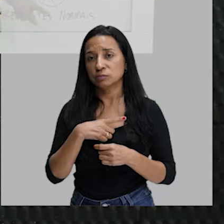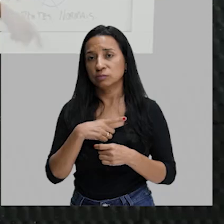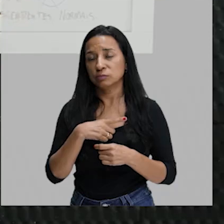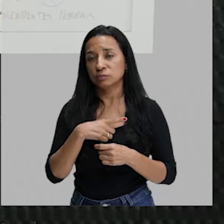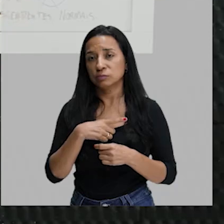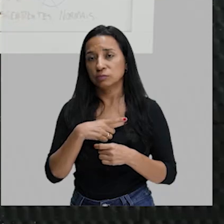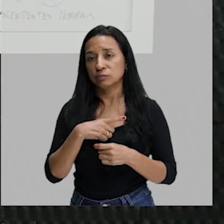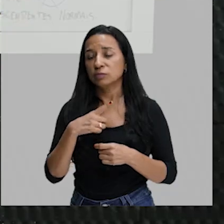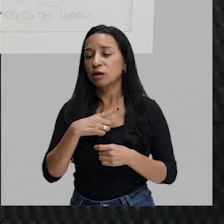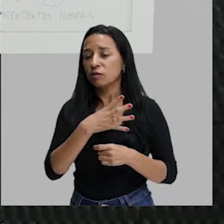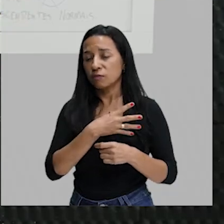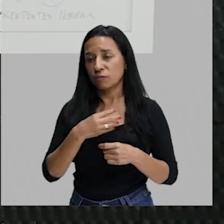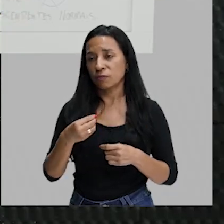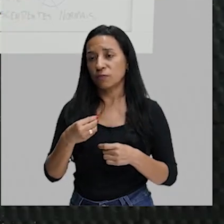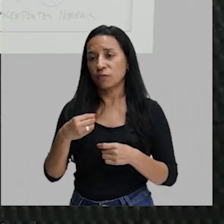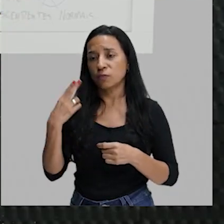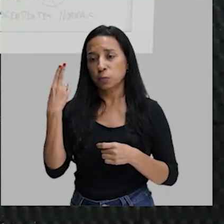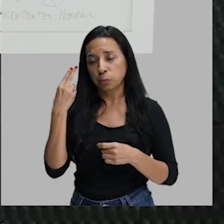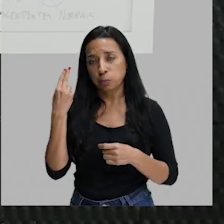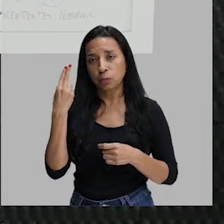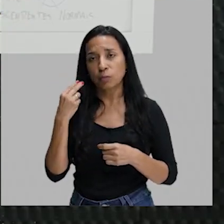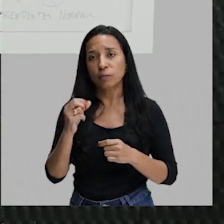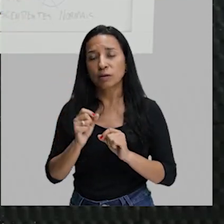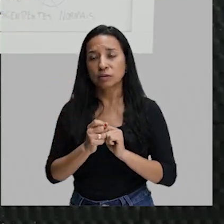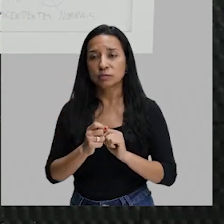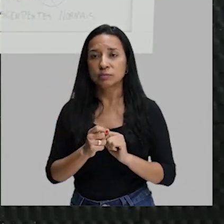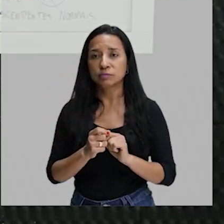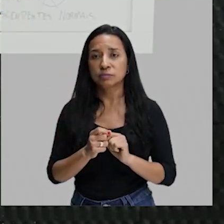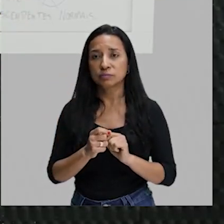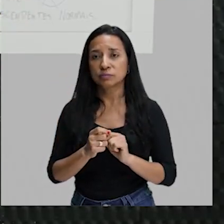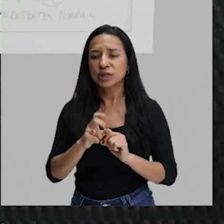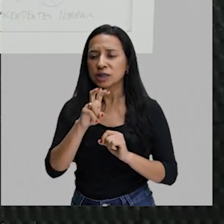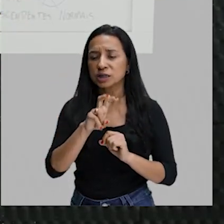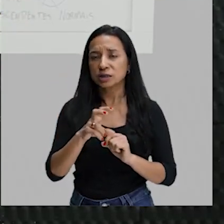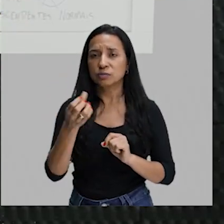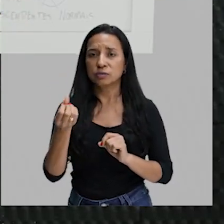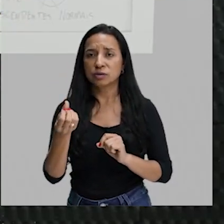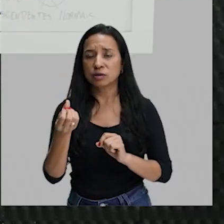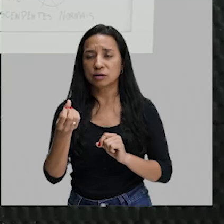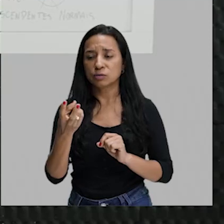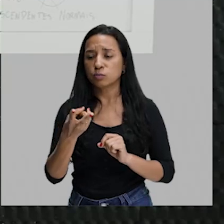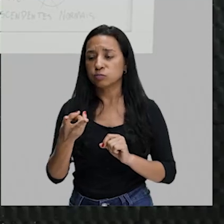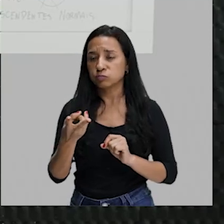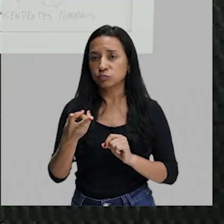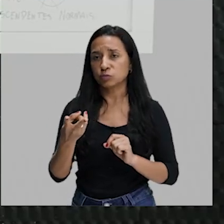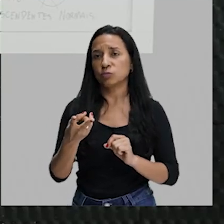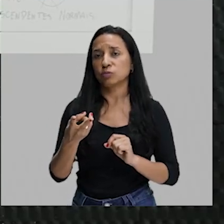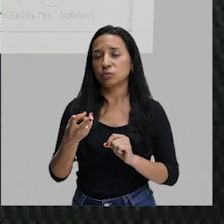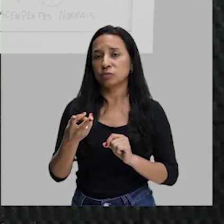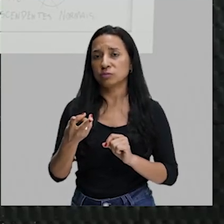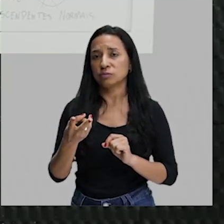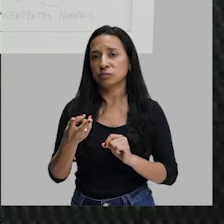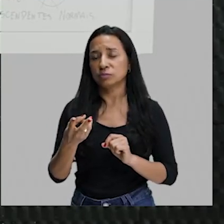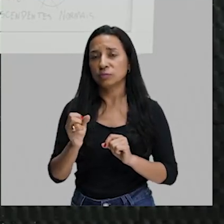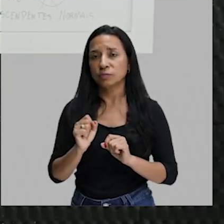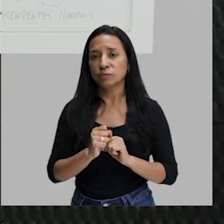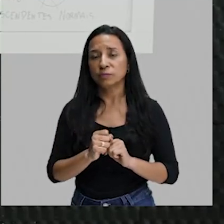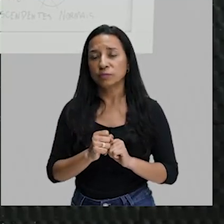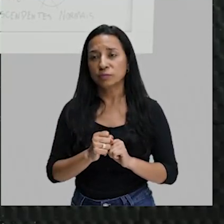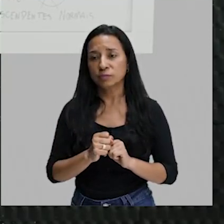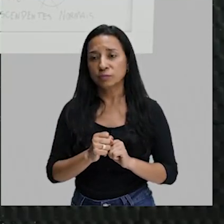descendentes normais. Será que o casal 5 e 6 tem probabilidade nula de